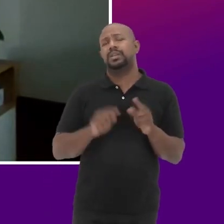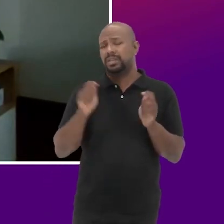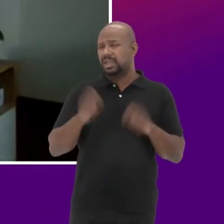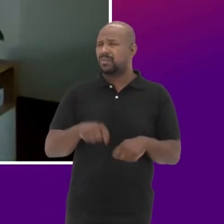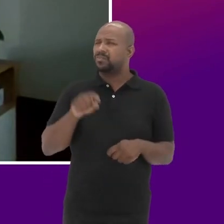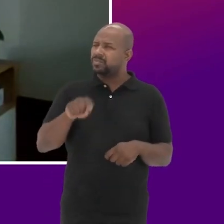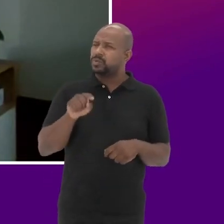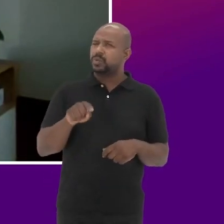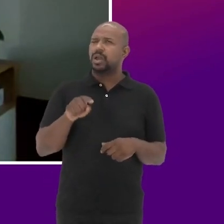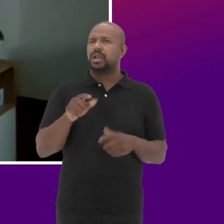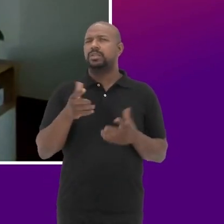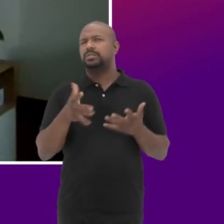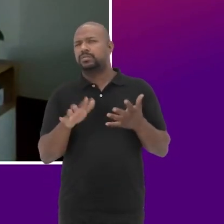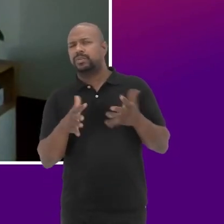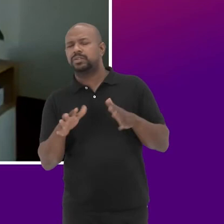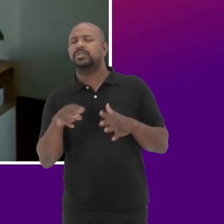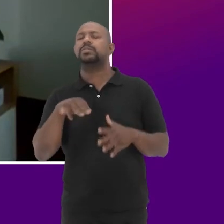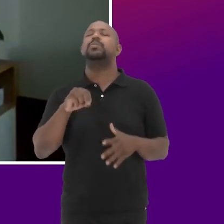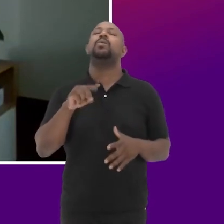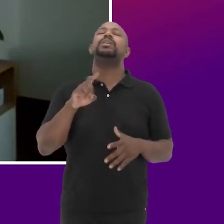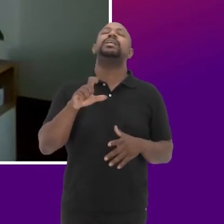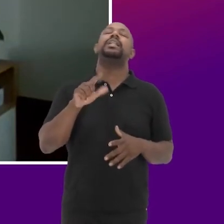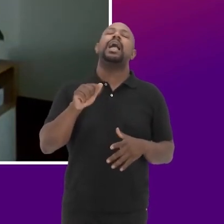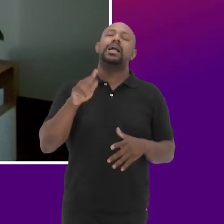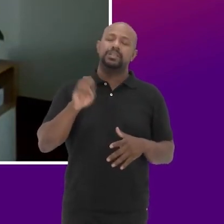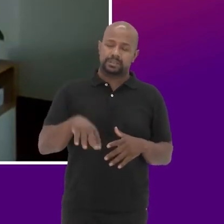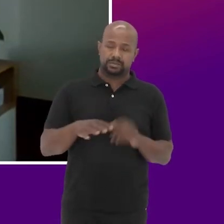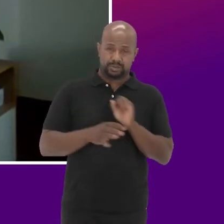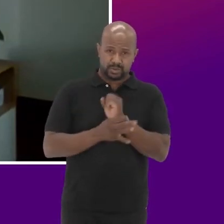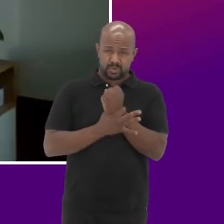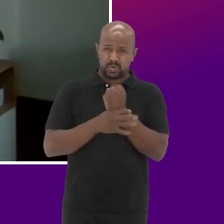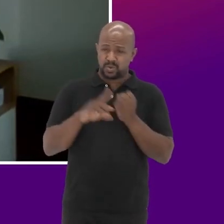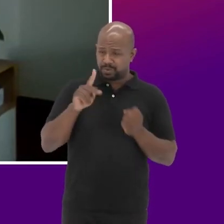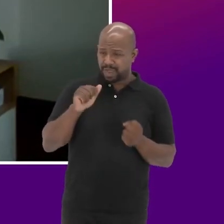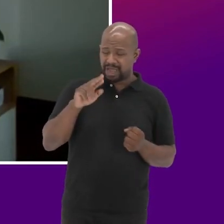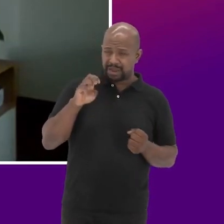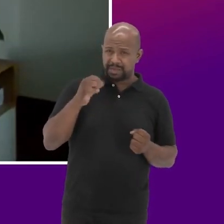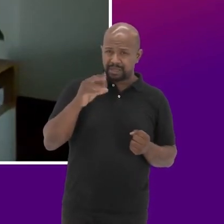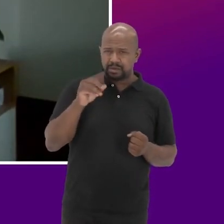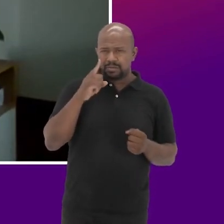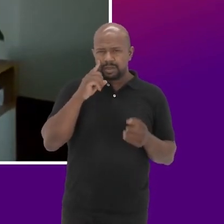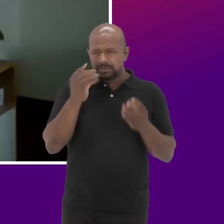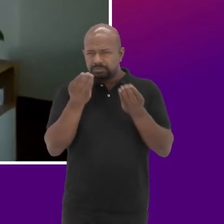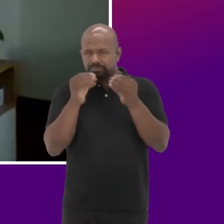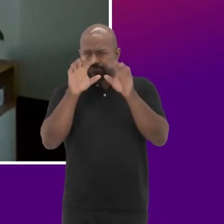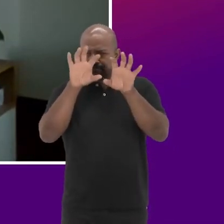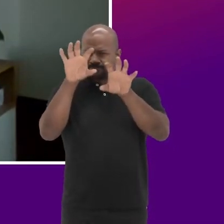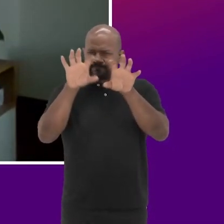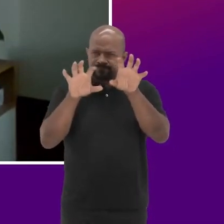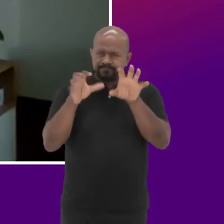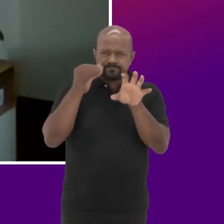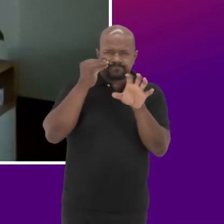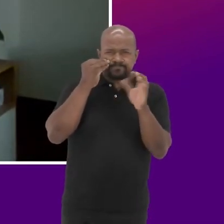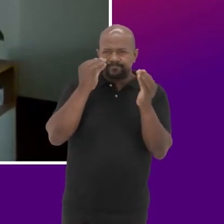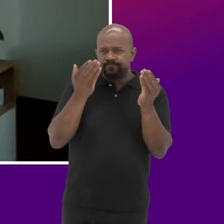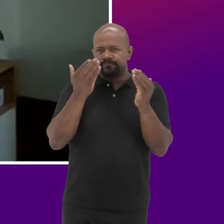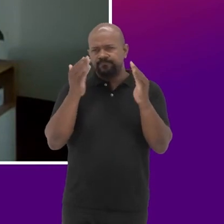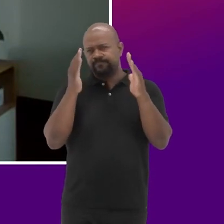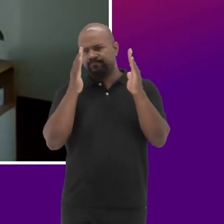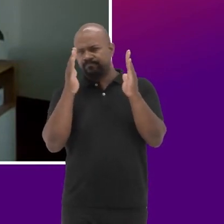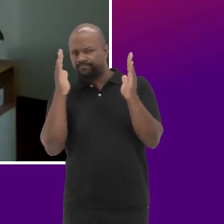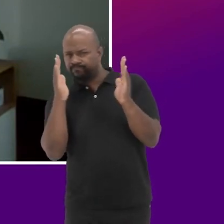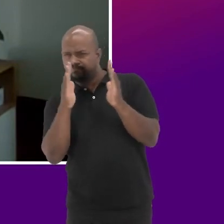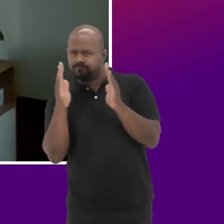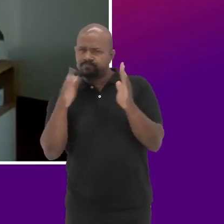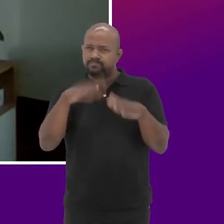que funciona através de modelagens. Os seguros paramétricos fazem a modelagem tentando